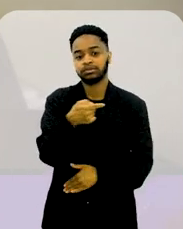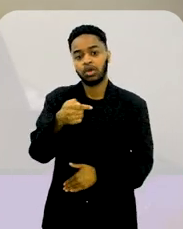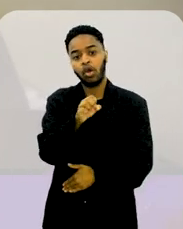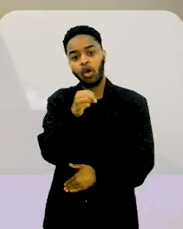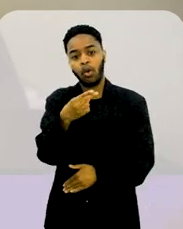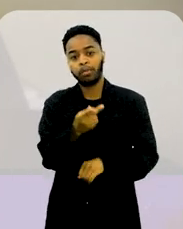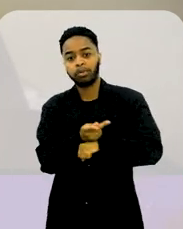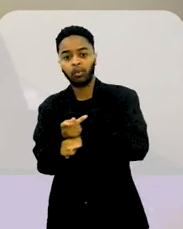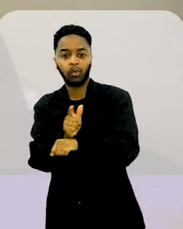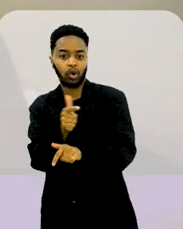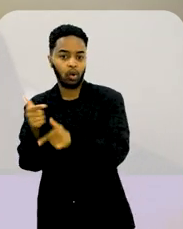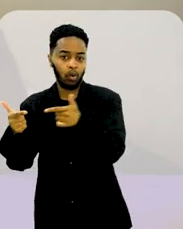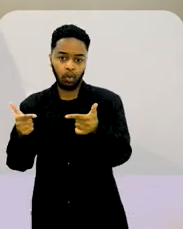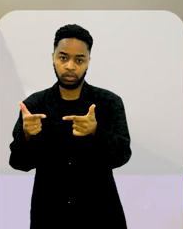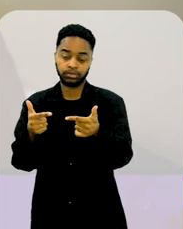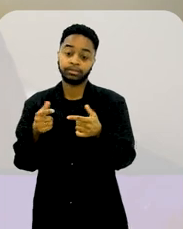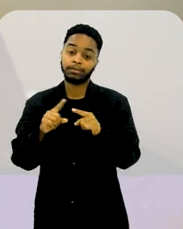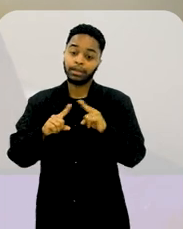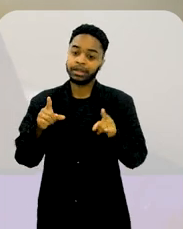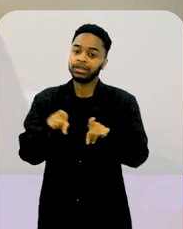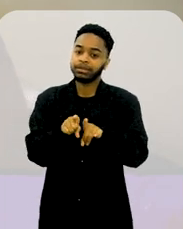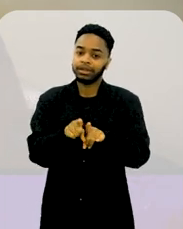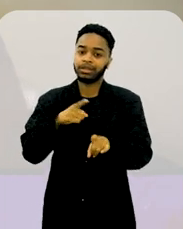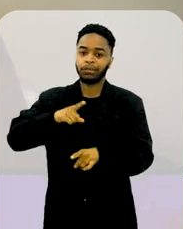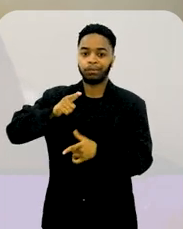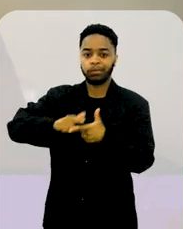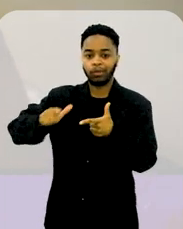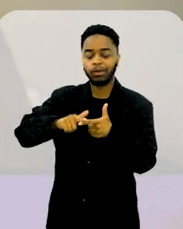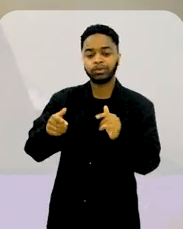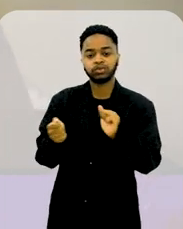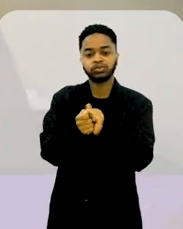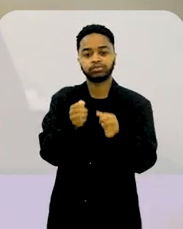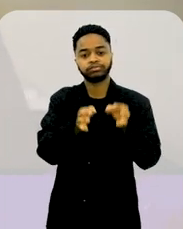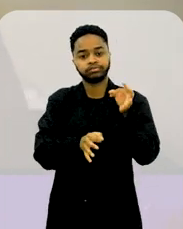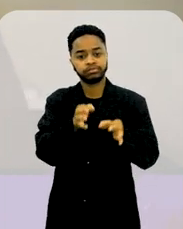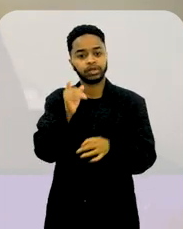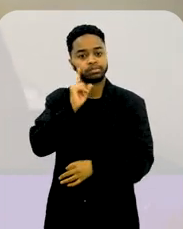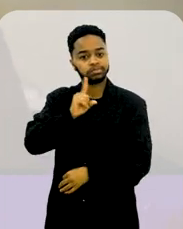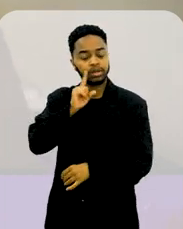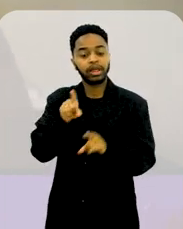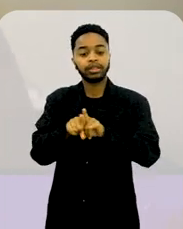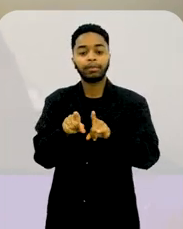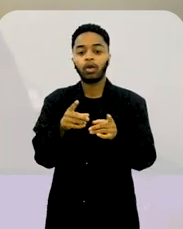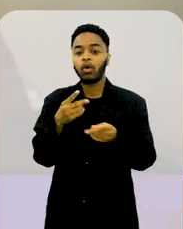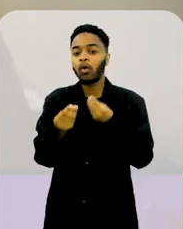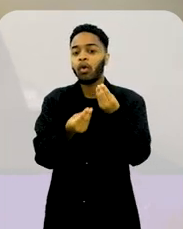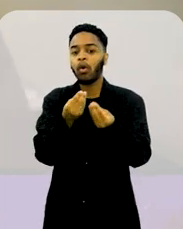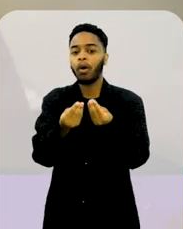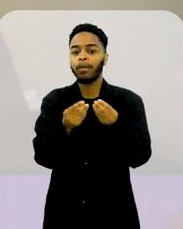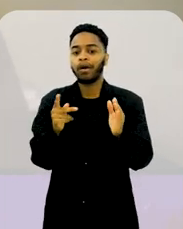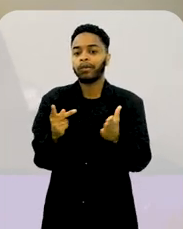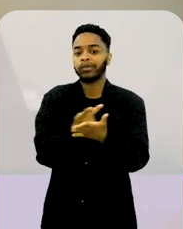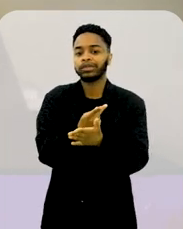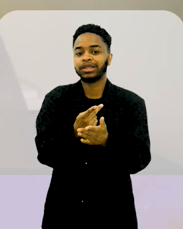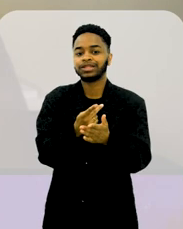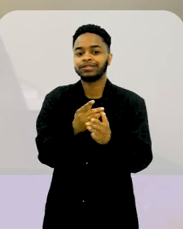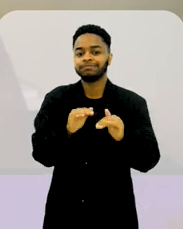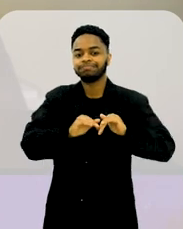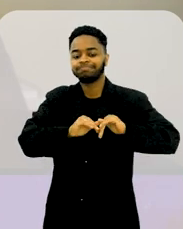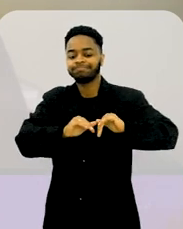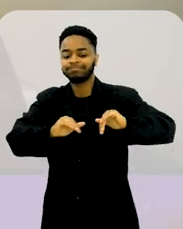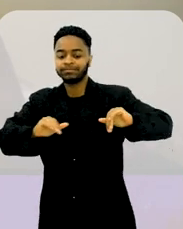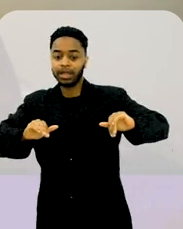também nessa nova ação na na justiça norte-americana e também sobre o distanciamento que acontece entre os